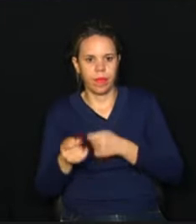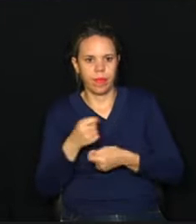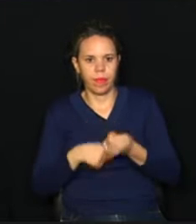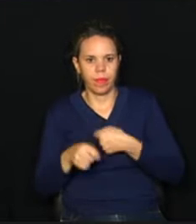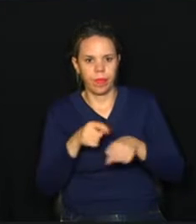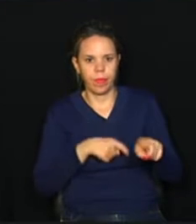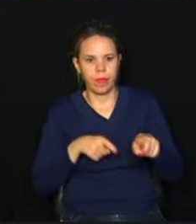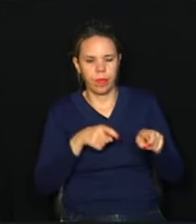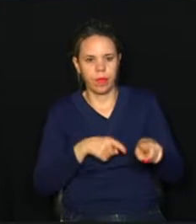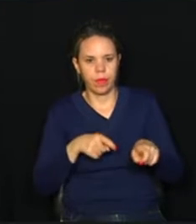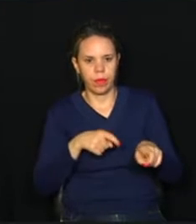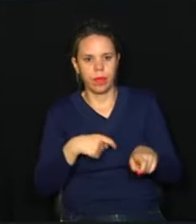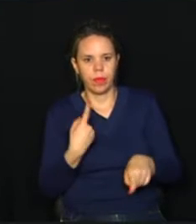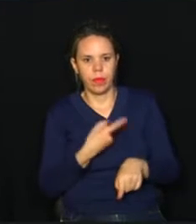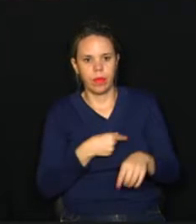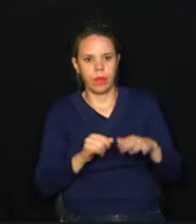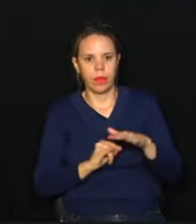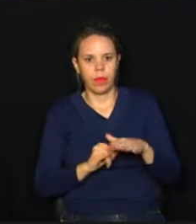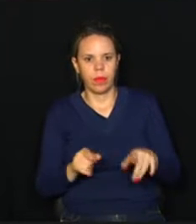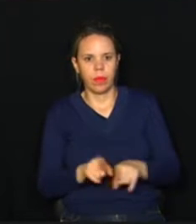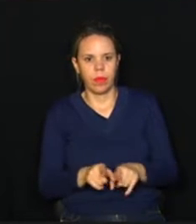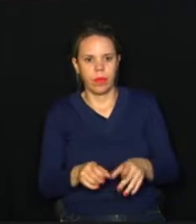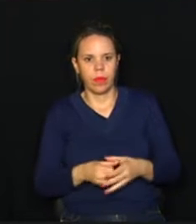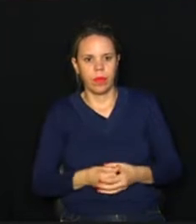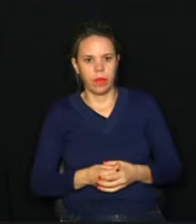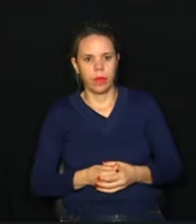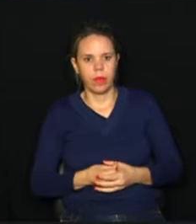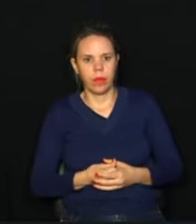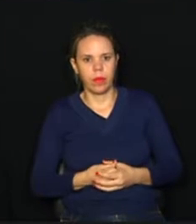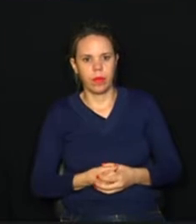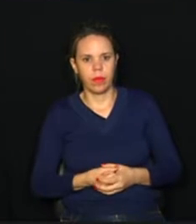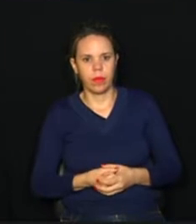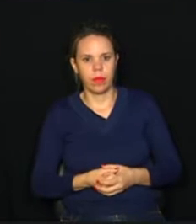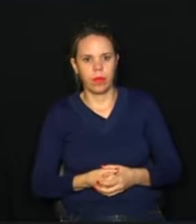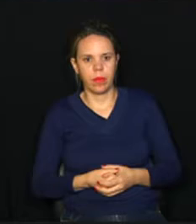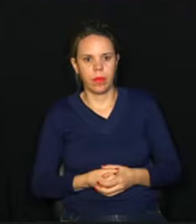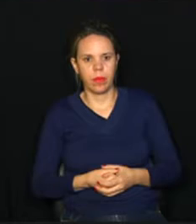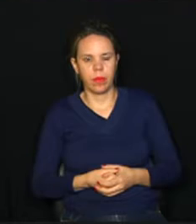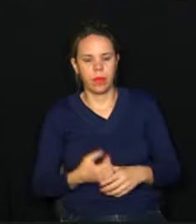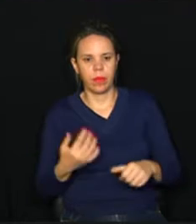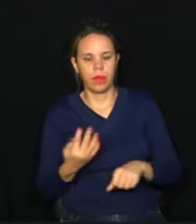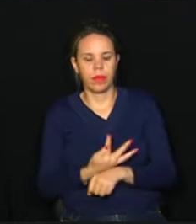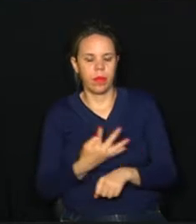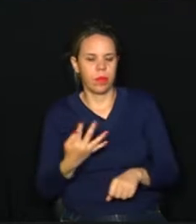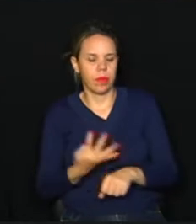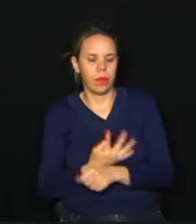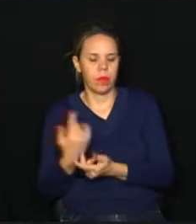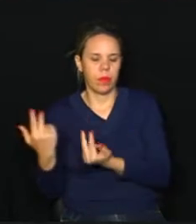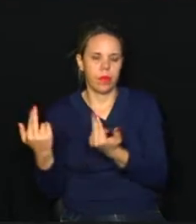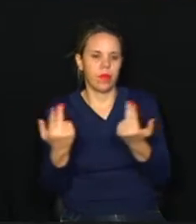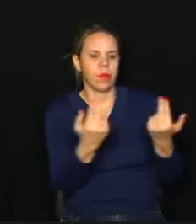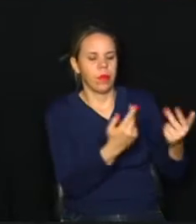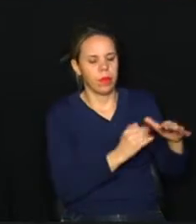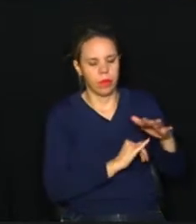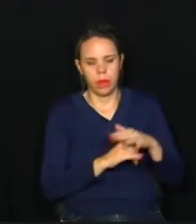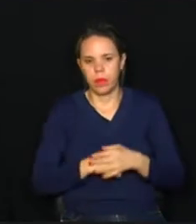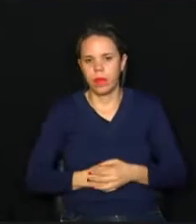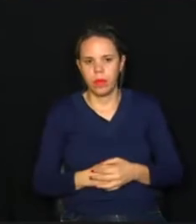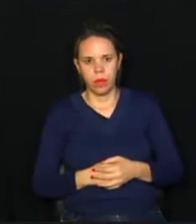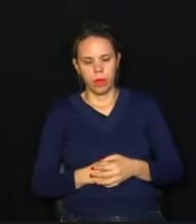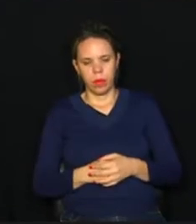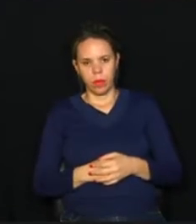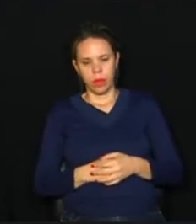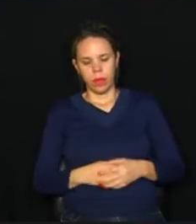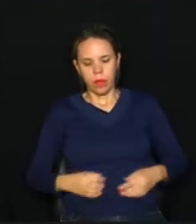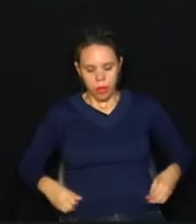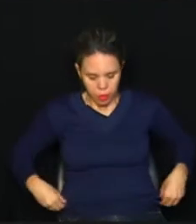Agrícola, que é um dos nossos institutos também, né? E que está passando por penúrias como todos os demais.